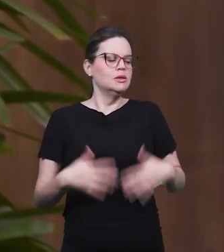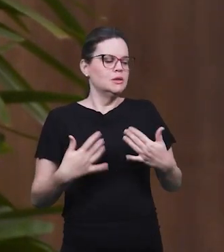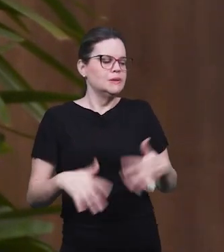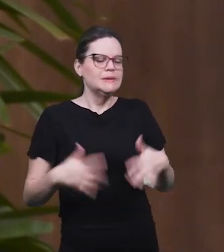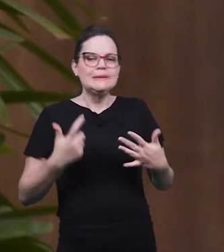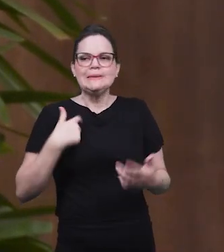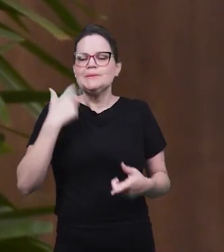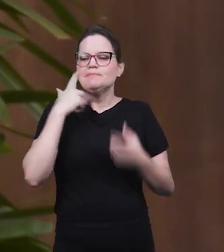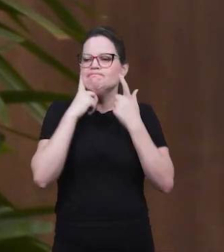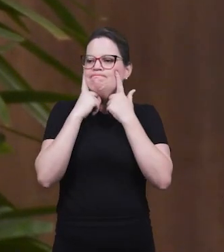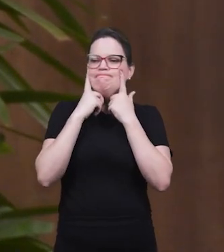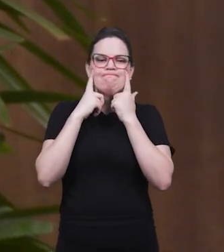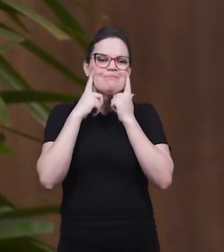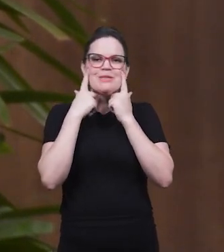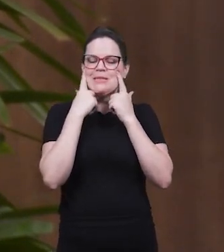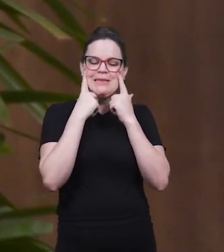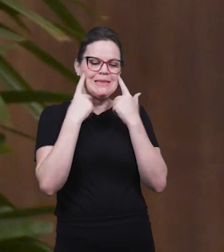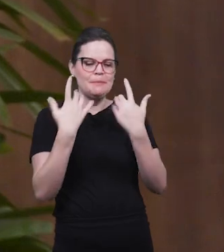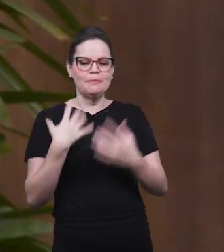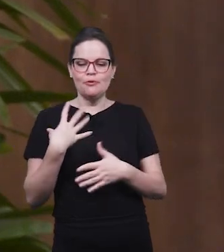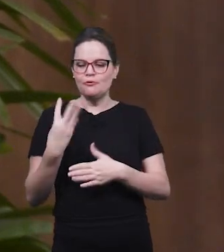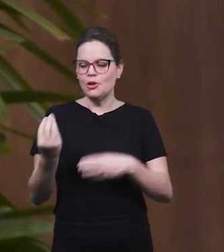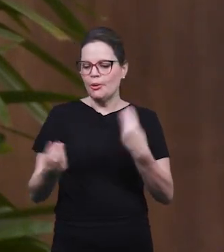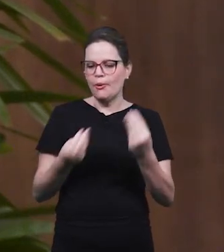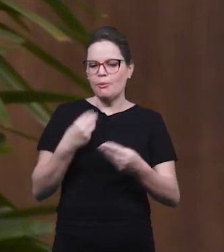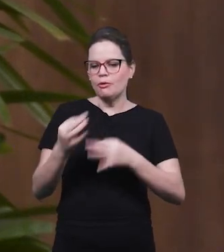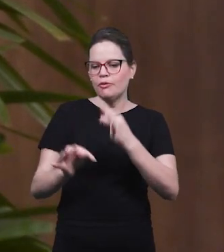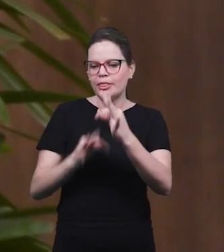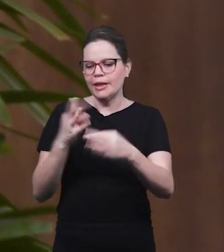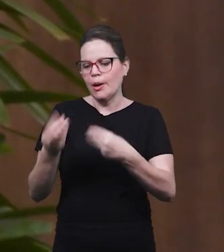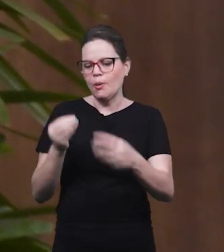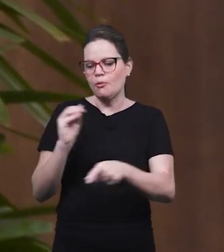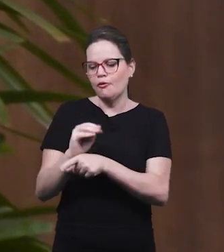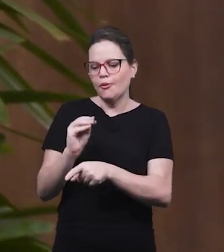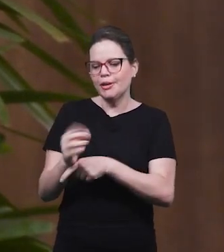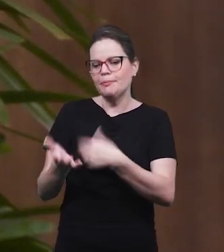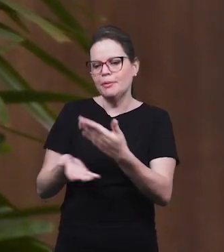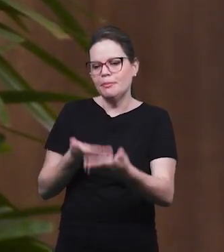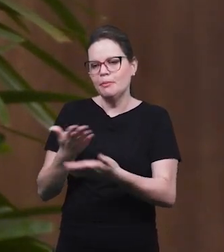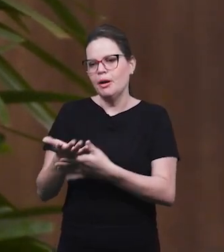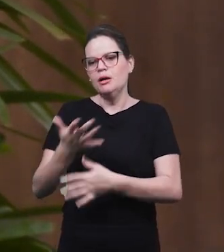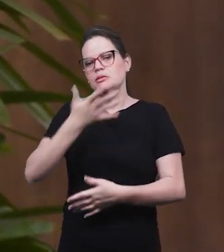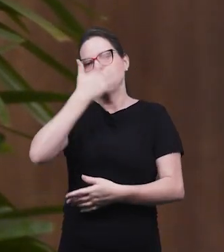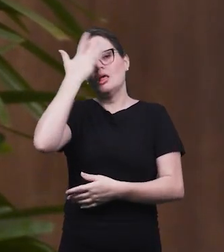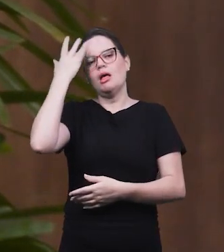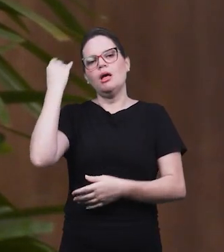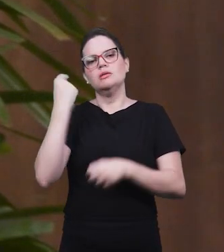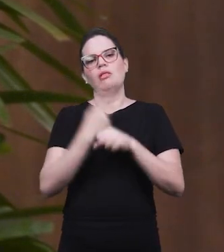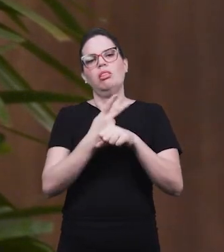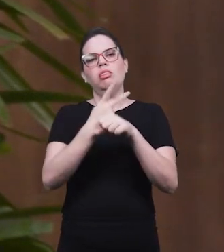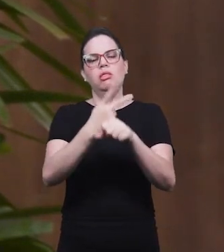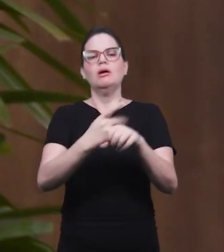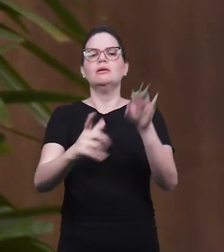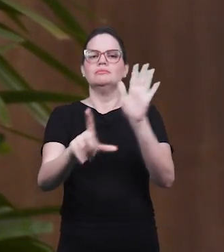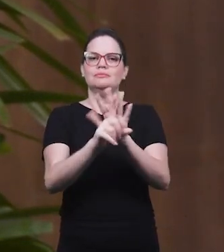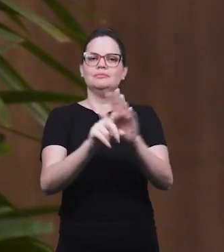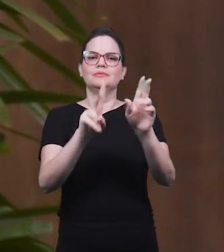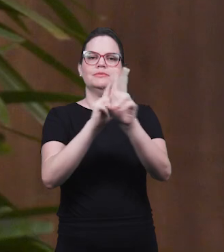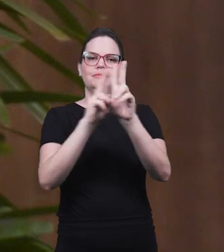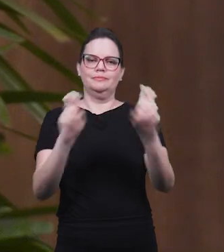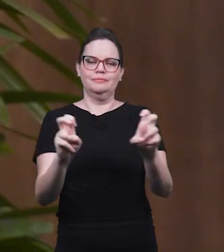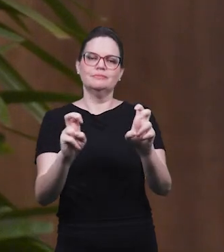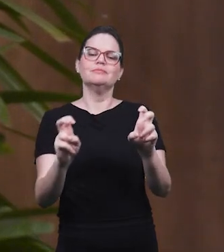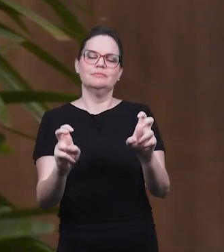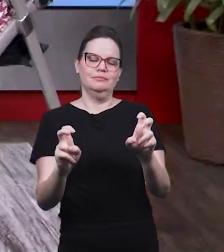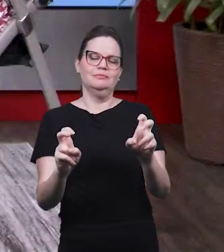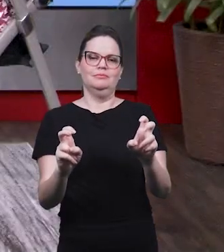com aquela situação do diagnóstico, tudo, e passa até despercebido essas necessidades